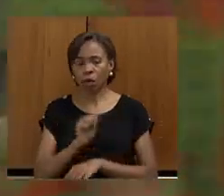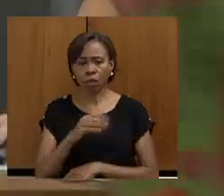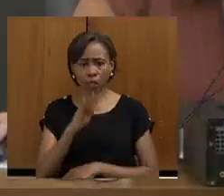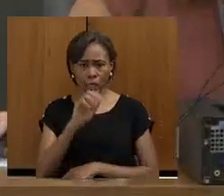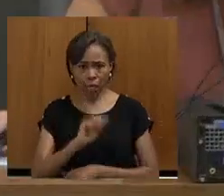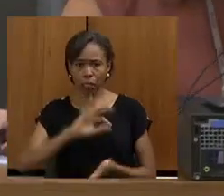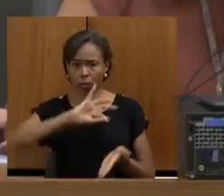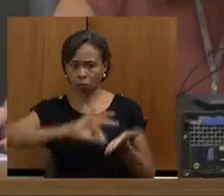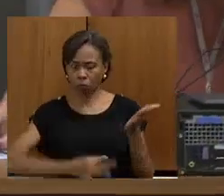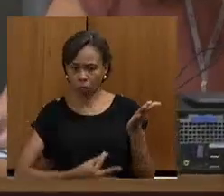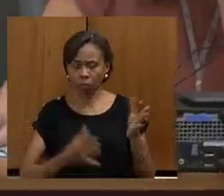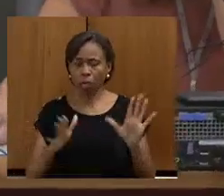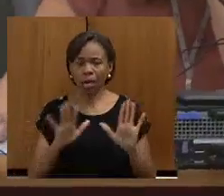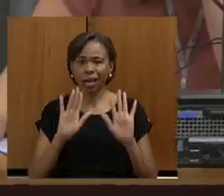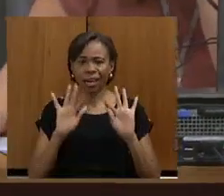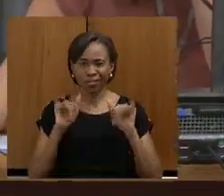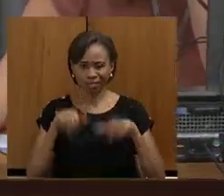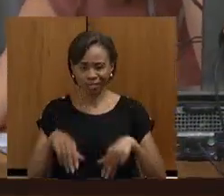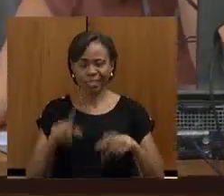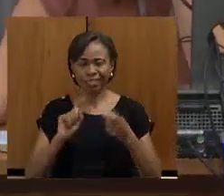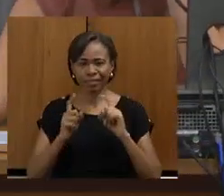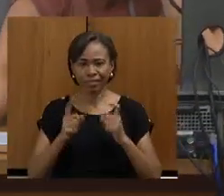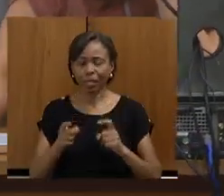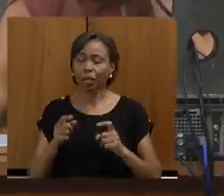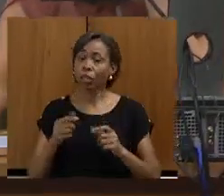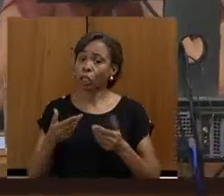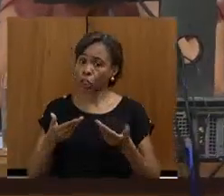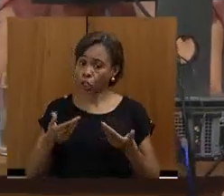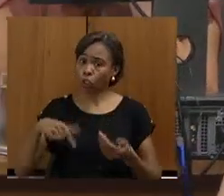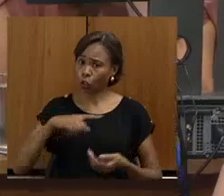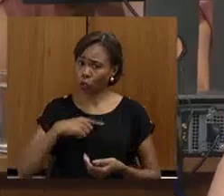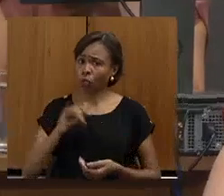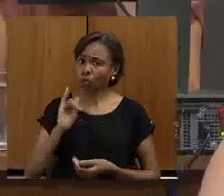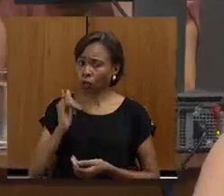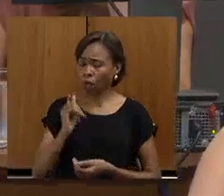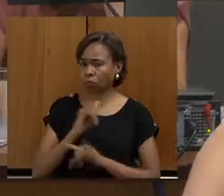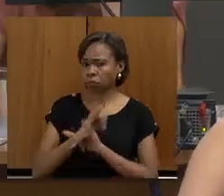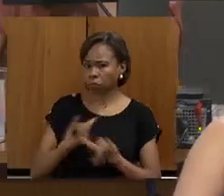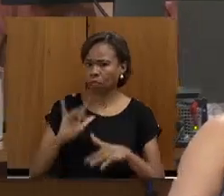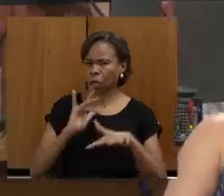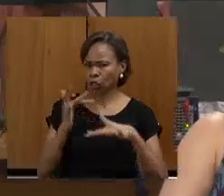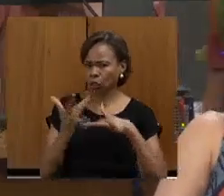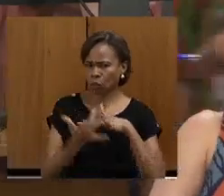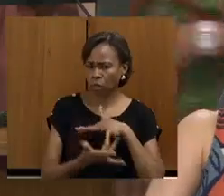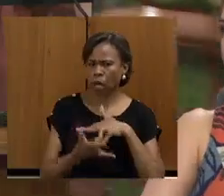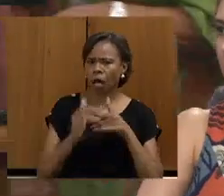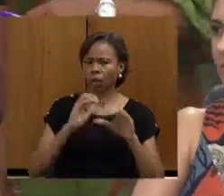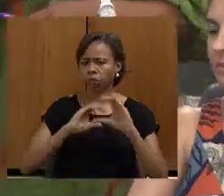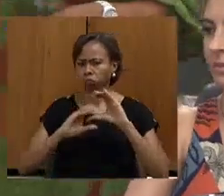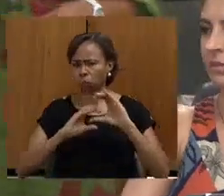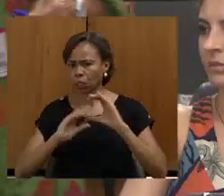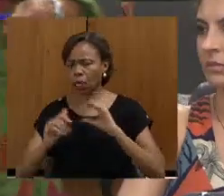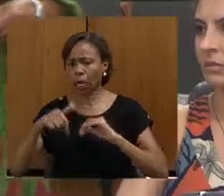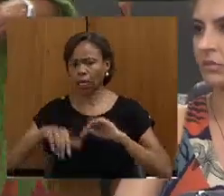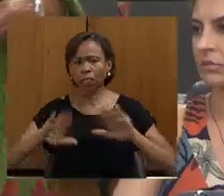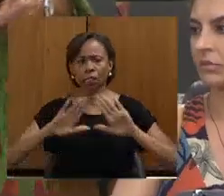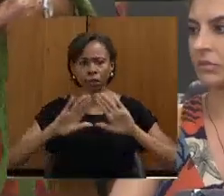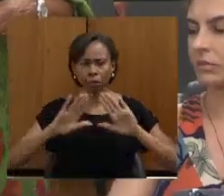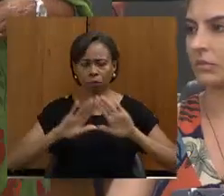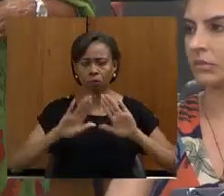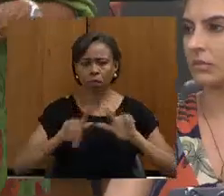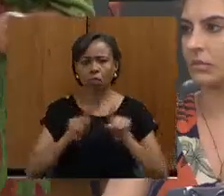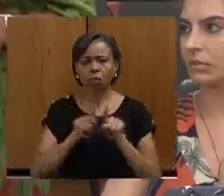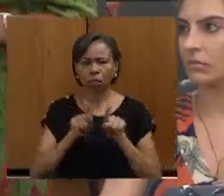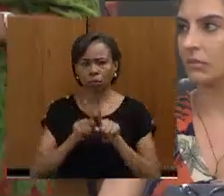ata e encerra os trabalhos. E vamos comunicando pelas nossas redes sociais, pela rede social da Assembleia, pela nossa rede social,